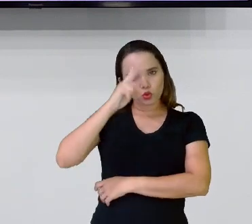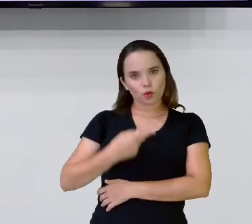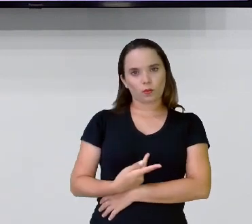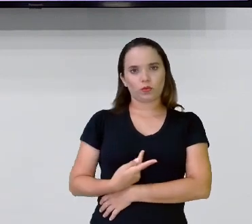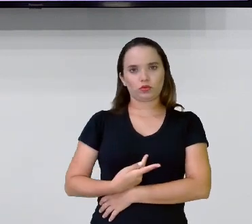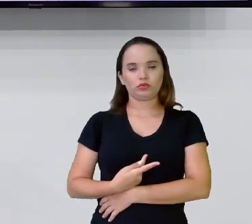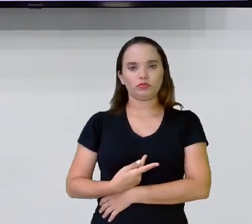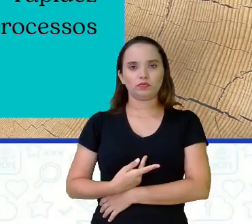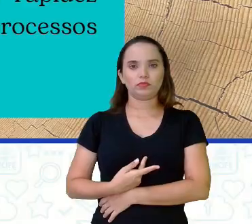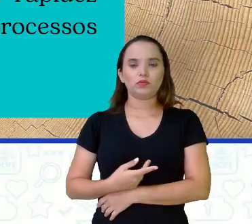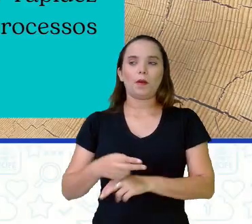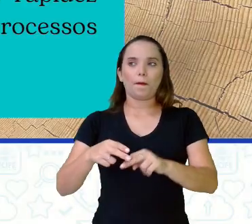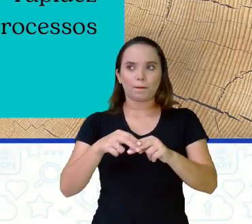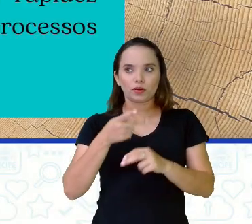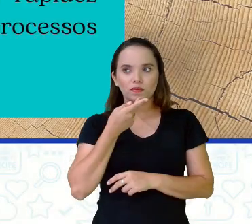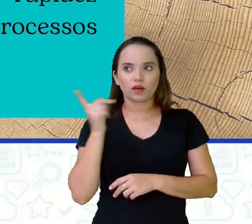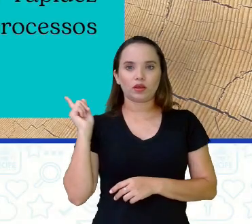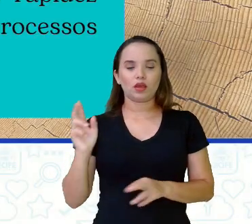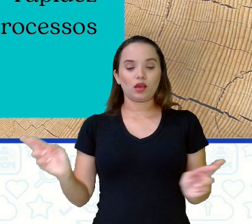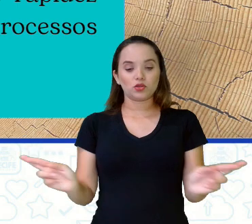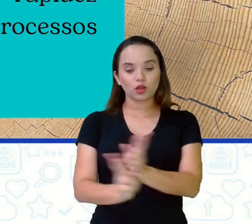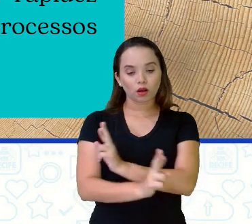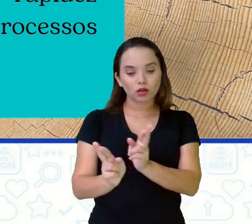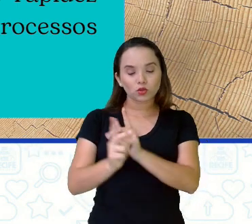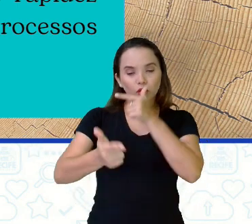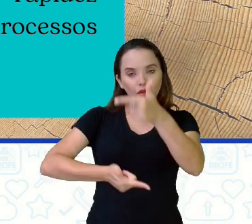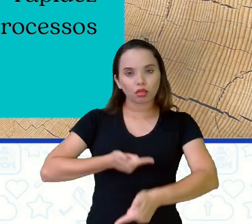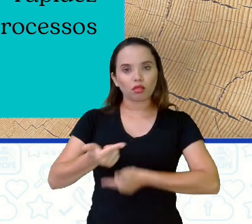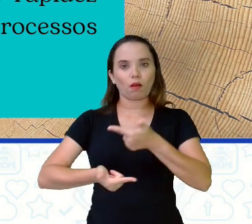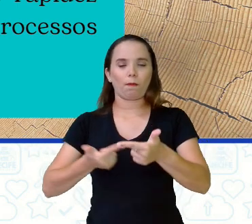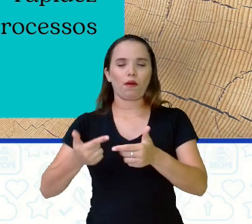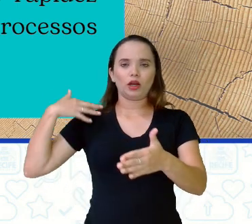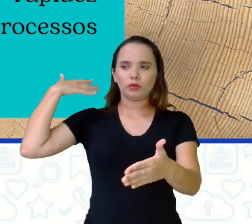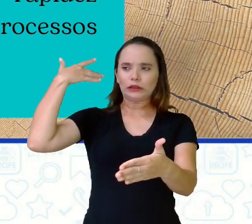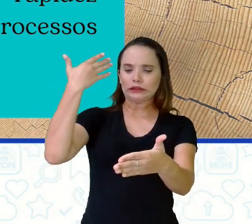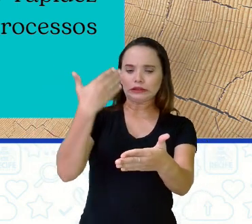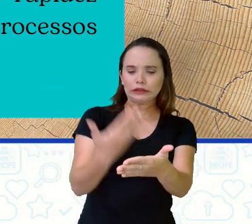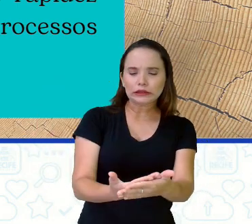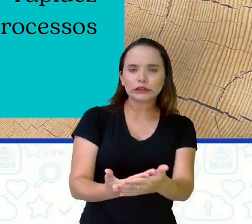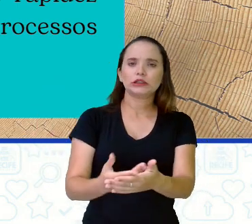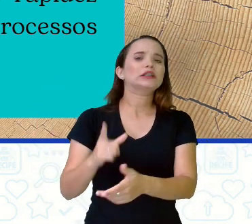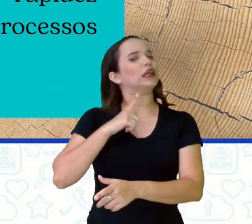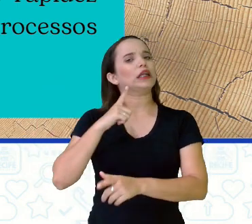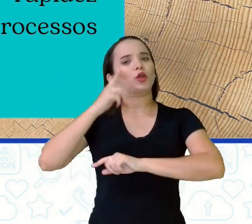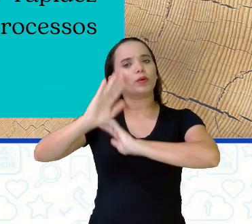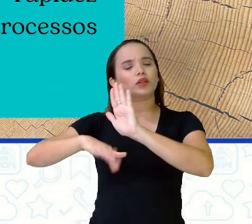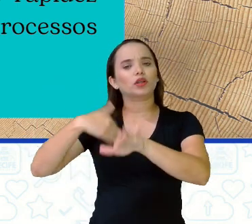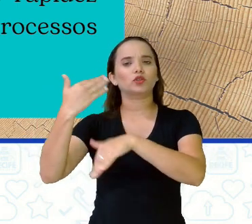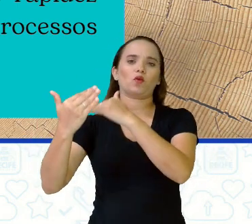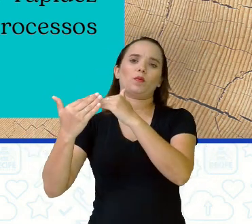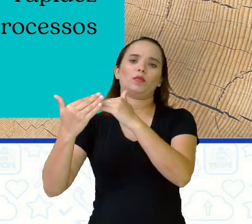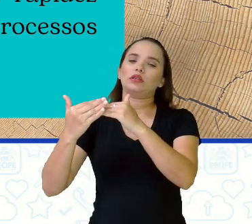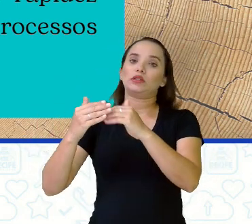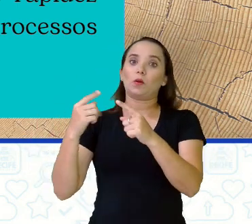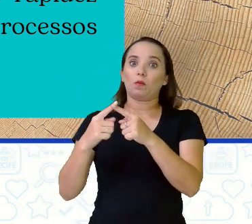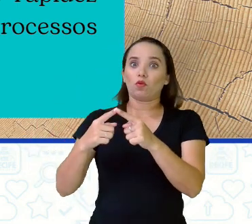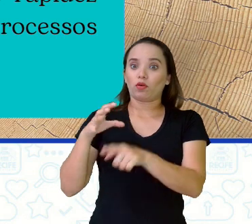As relações de trabalho nos últimos anos passam por uma enorme transformação provocada pela rapidez do